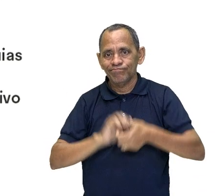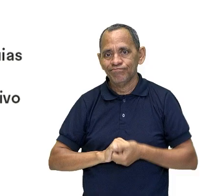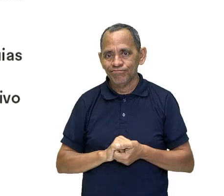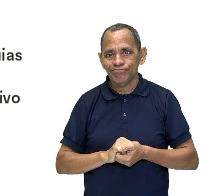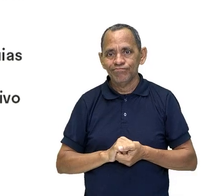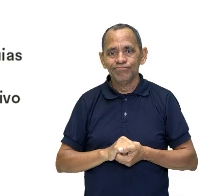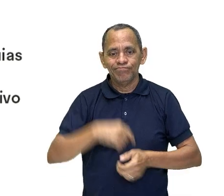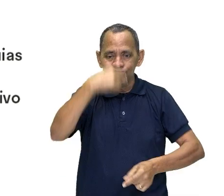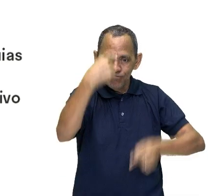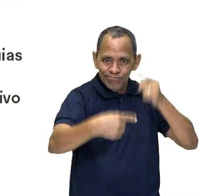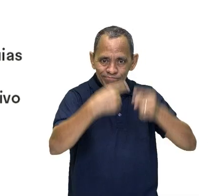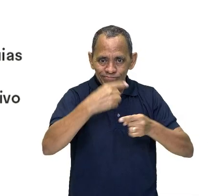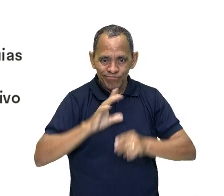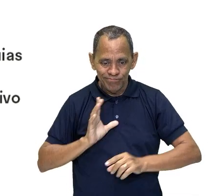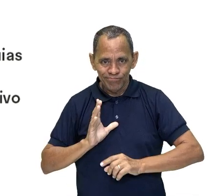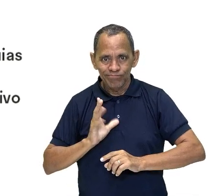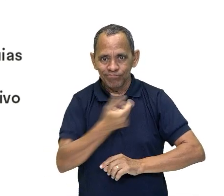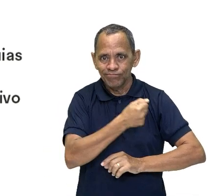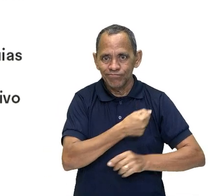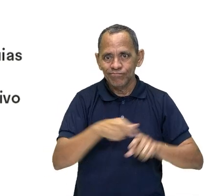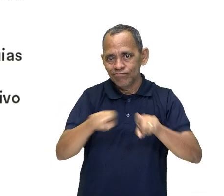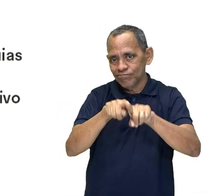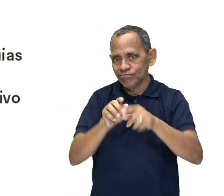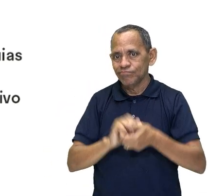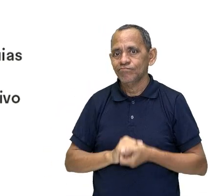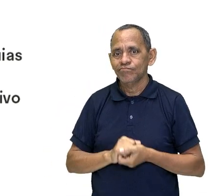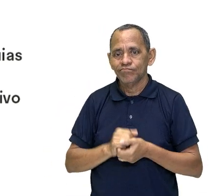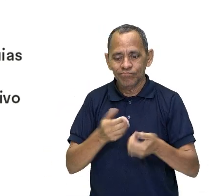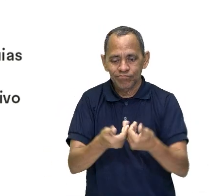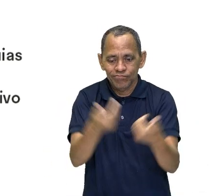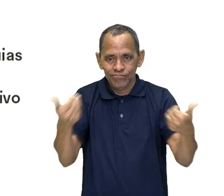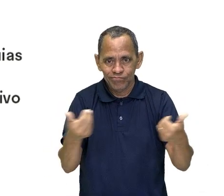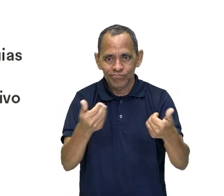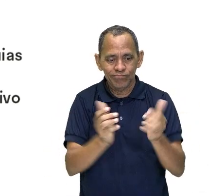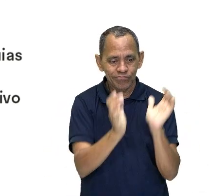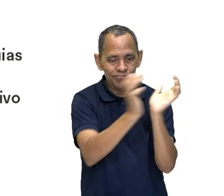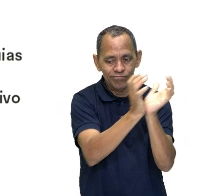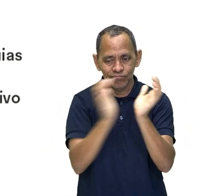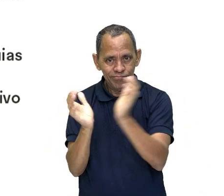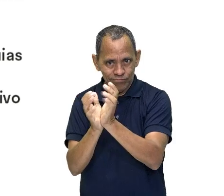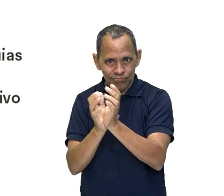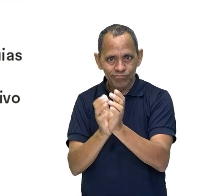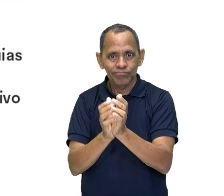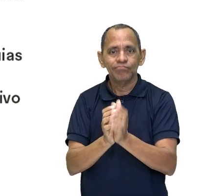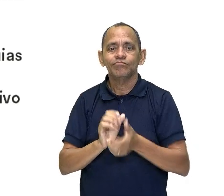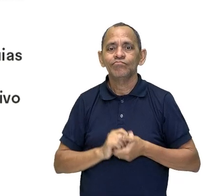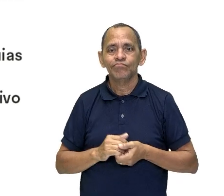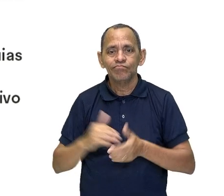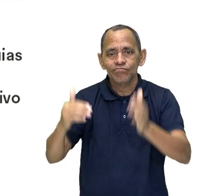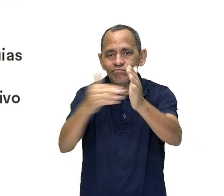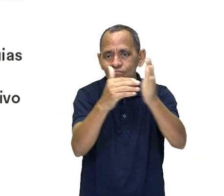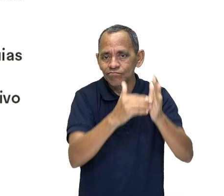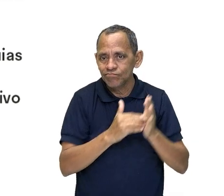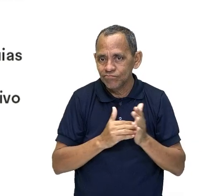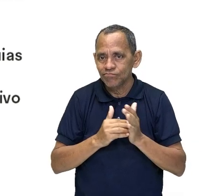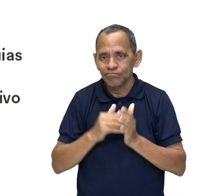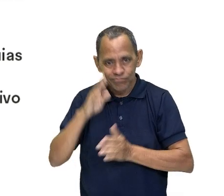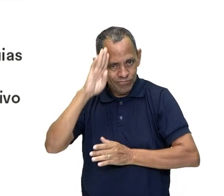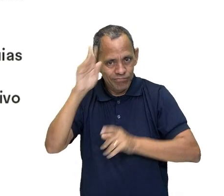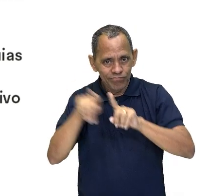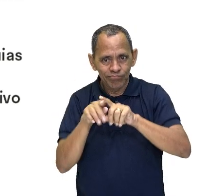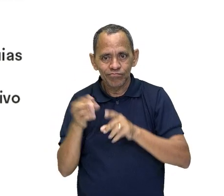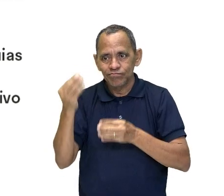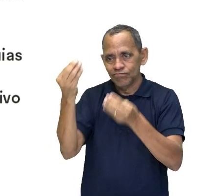uma tentativa de substituir os grupos oligárquicos regionais por interventores militares, e essa estratégia foi fracassada, e basicamente